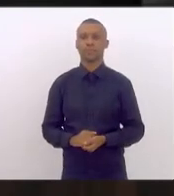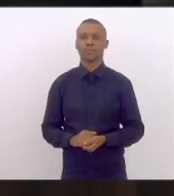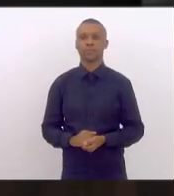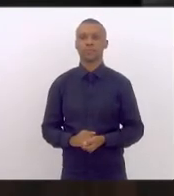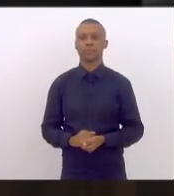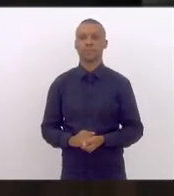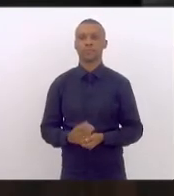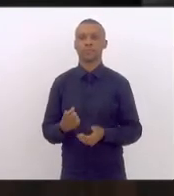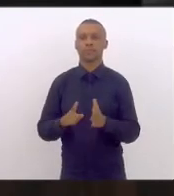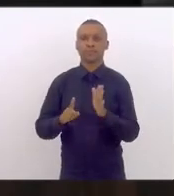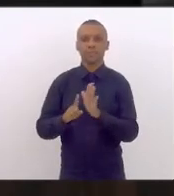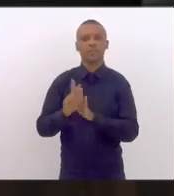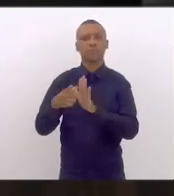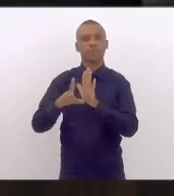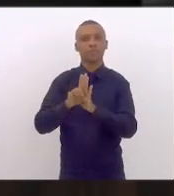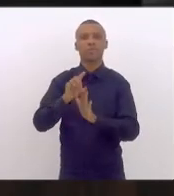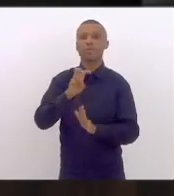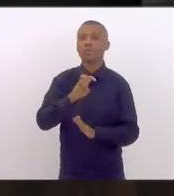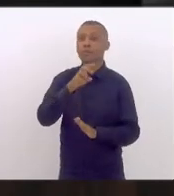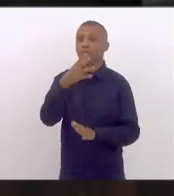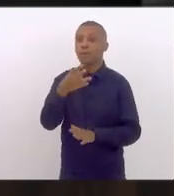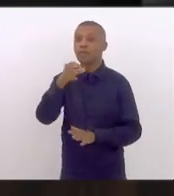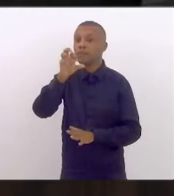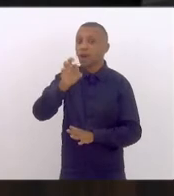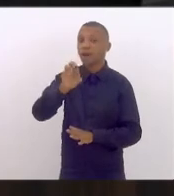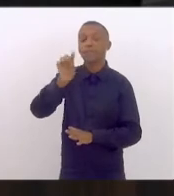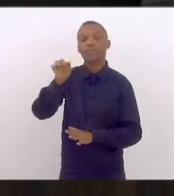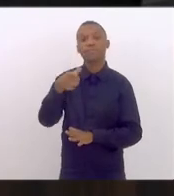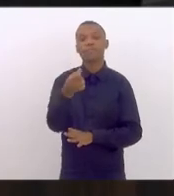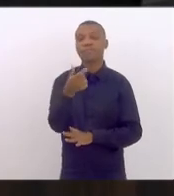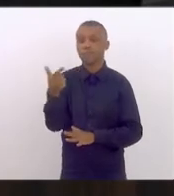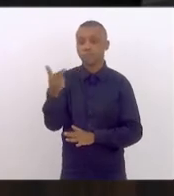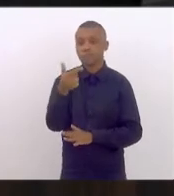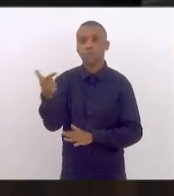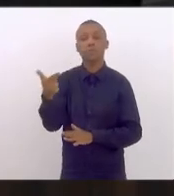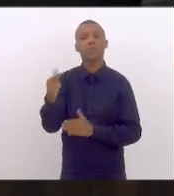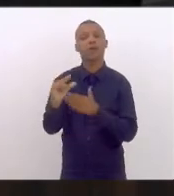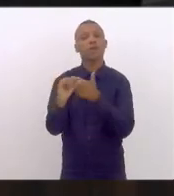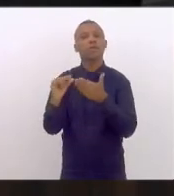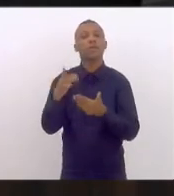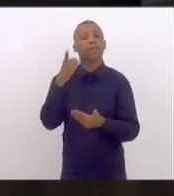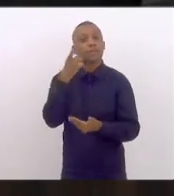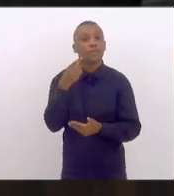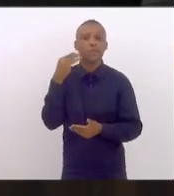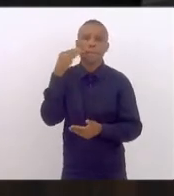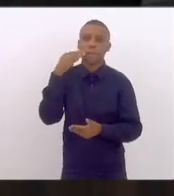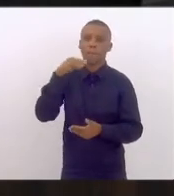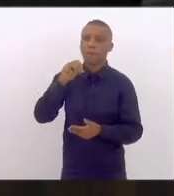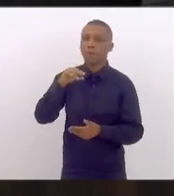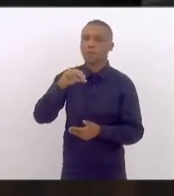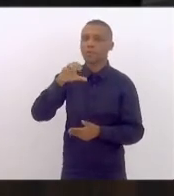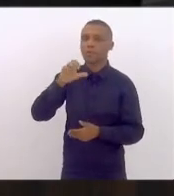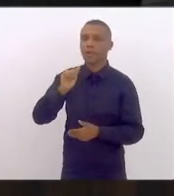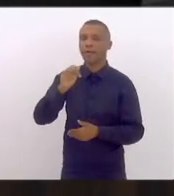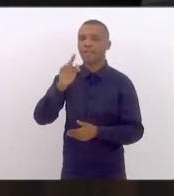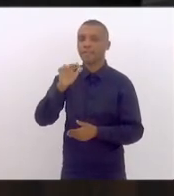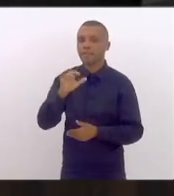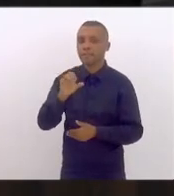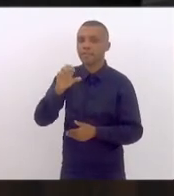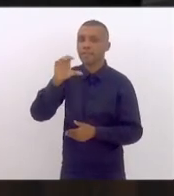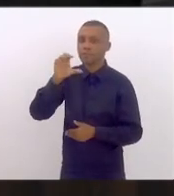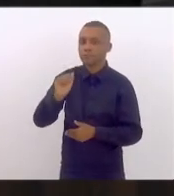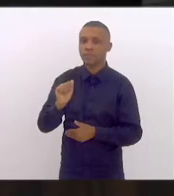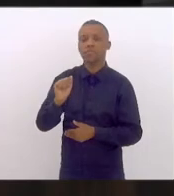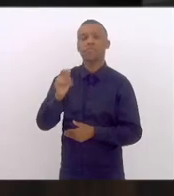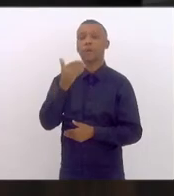indicação Legislativa 549 de 22 de autoria Deputado deputada Mônica Francisca solicita os Excelentíssimo